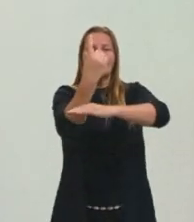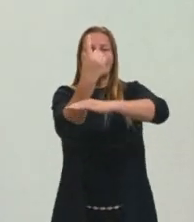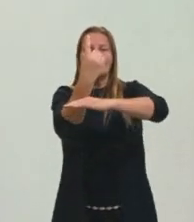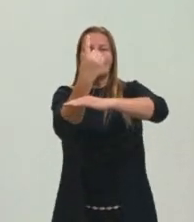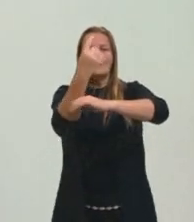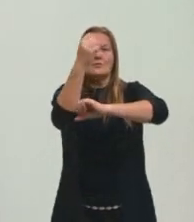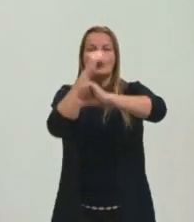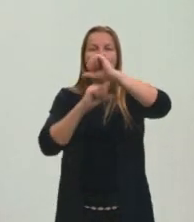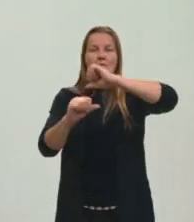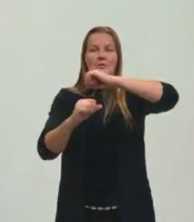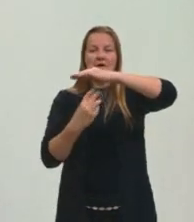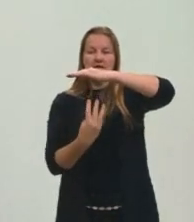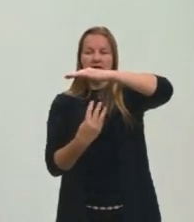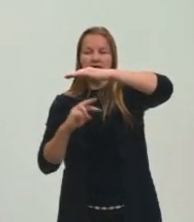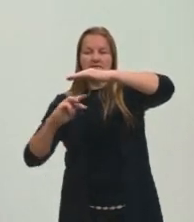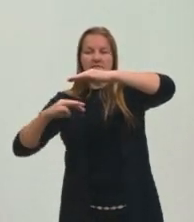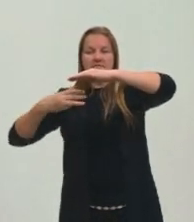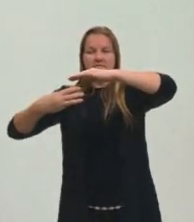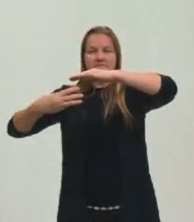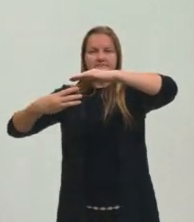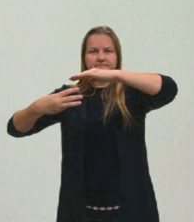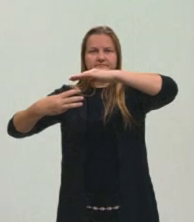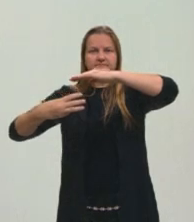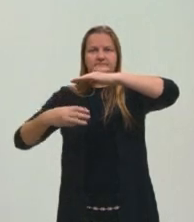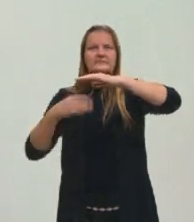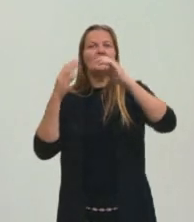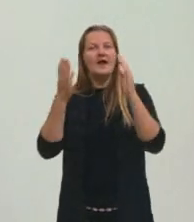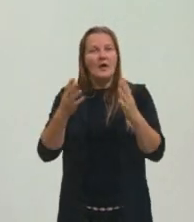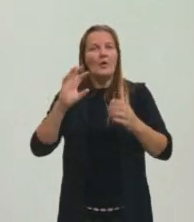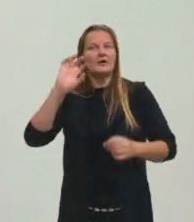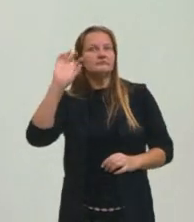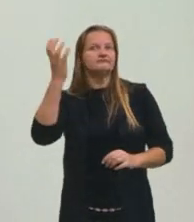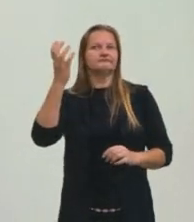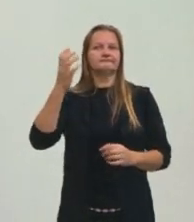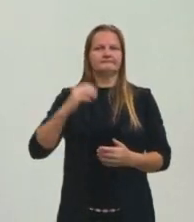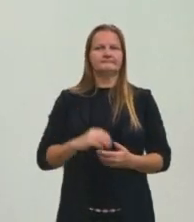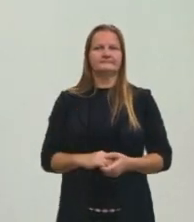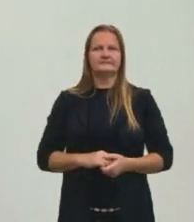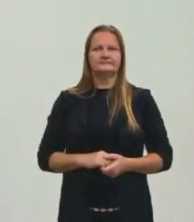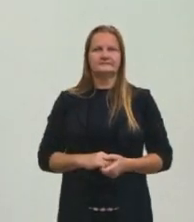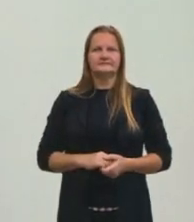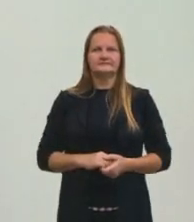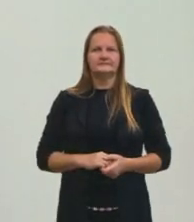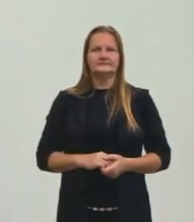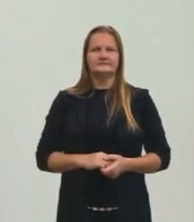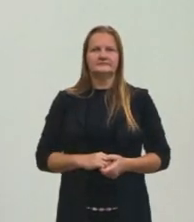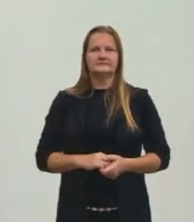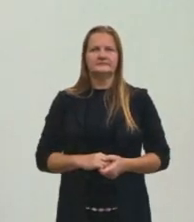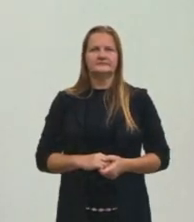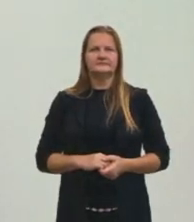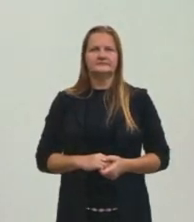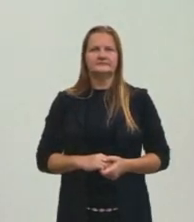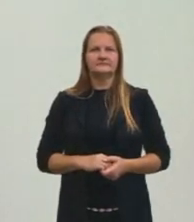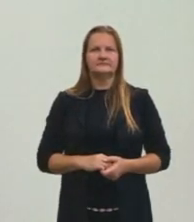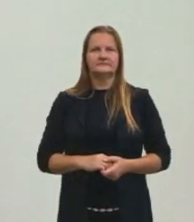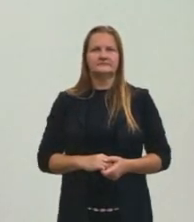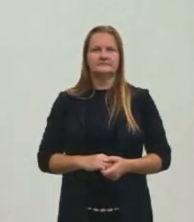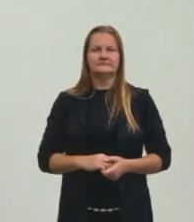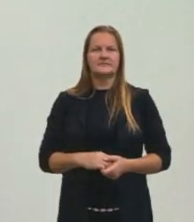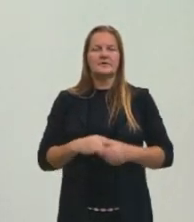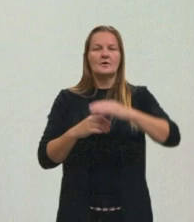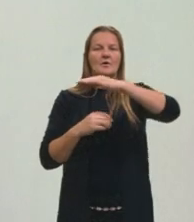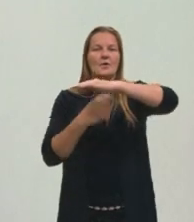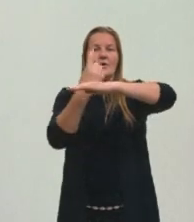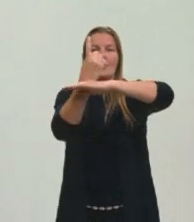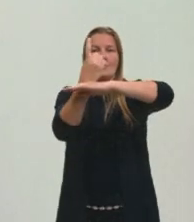daí três elevado ao cubo agora a gente resolve um sobre três algum com a gente já